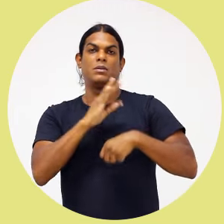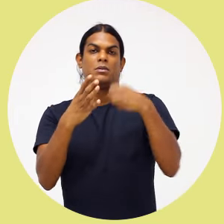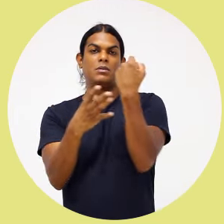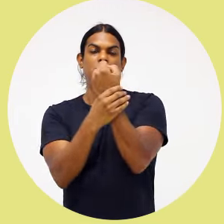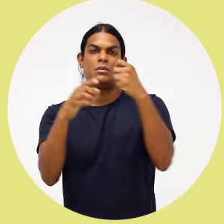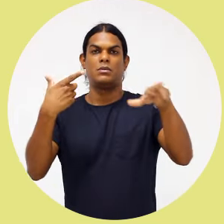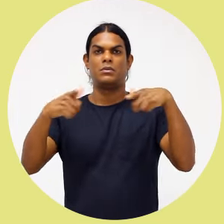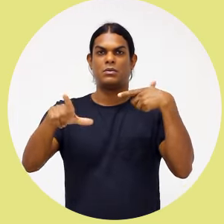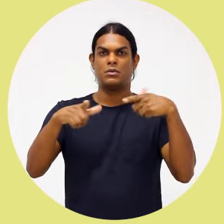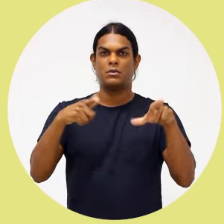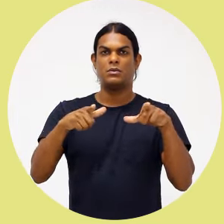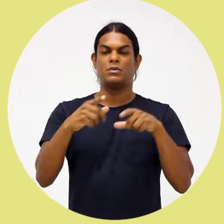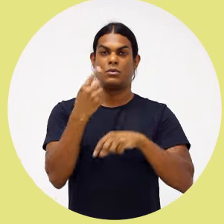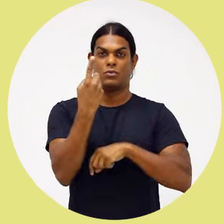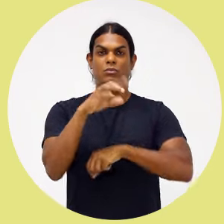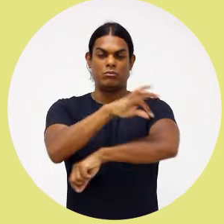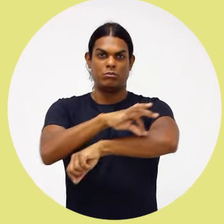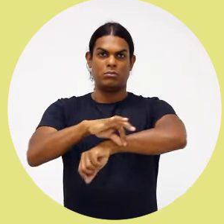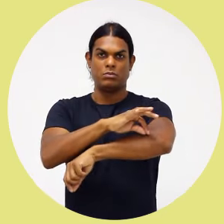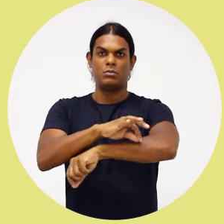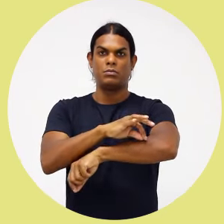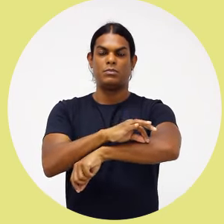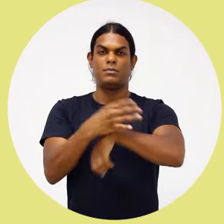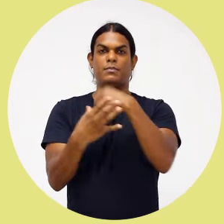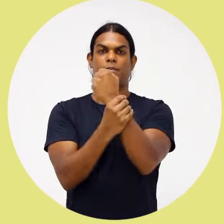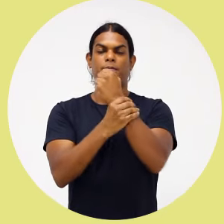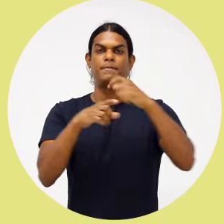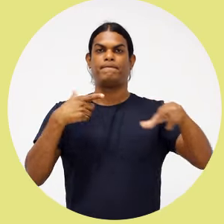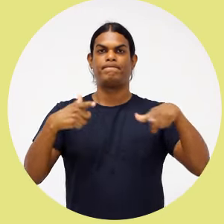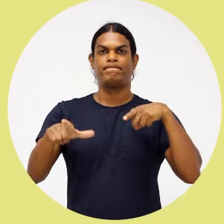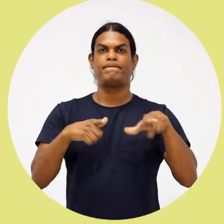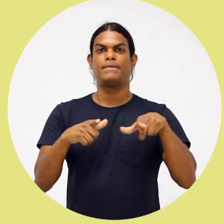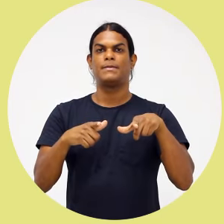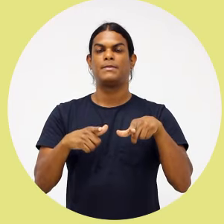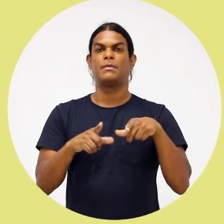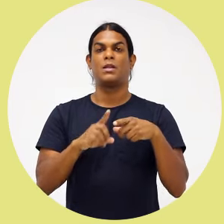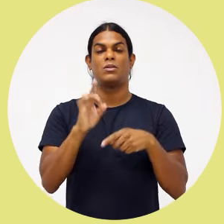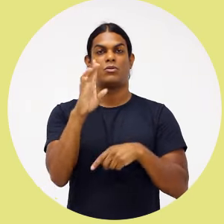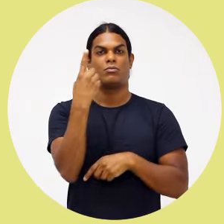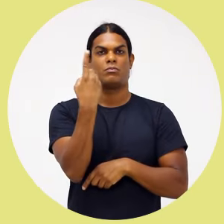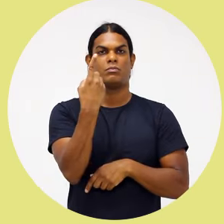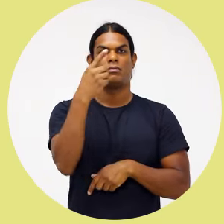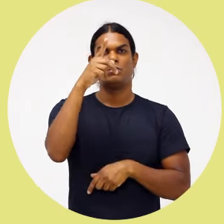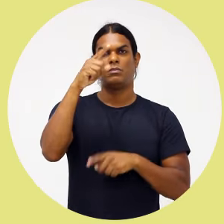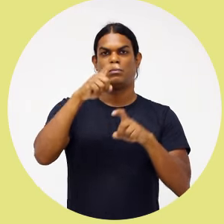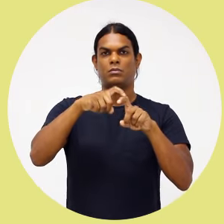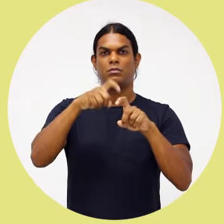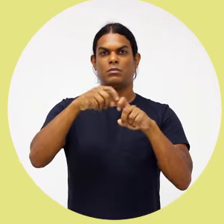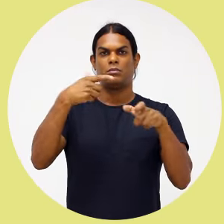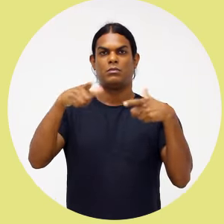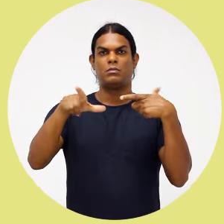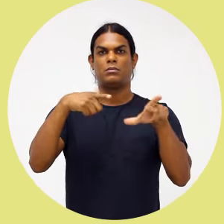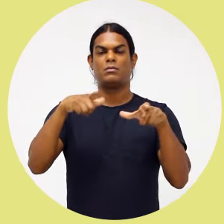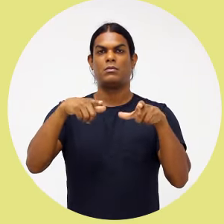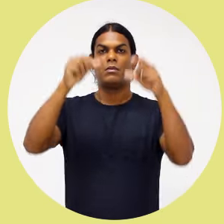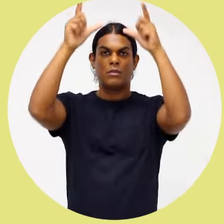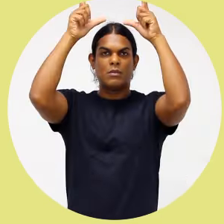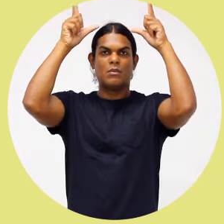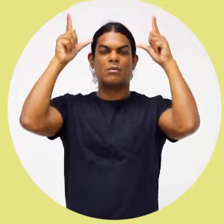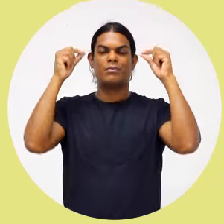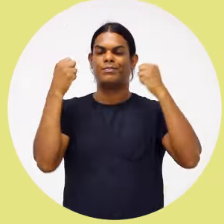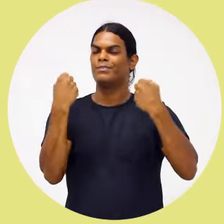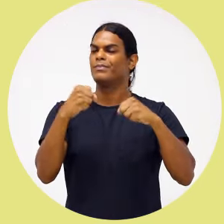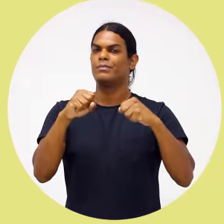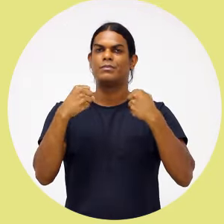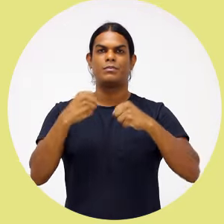trabalho, um engenheiro de segurança do trabalho e apenas um médico do trabalho. A equipe de enfermagem ela não